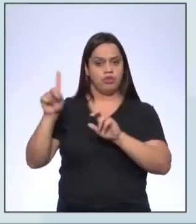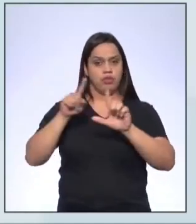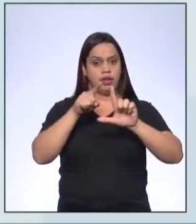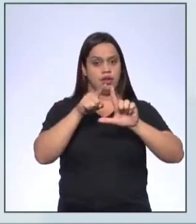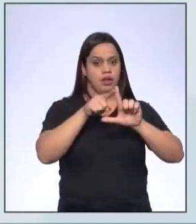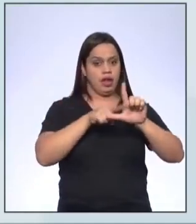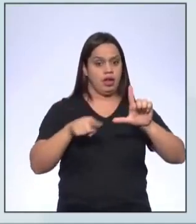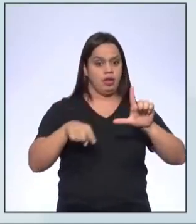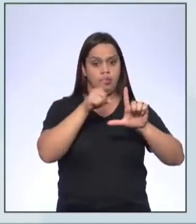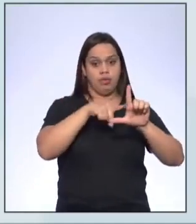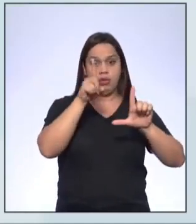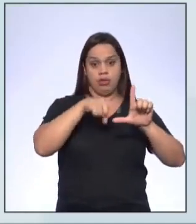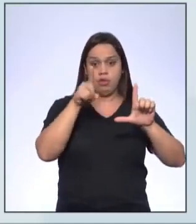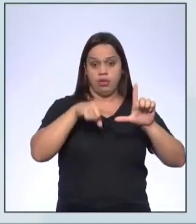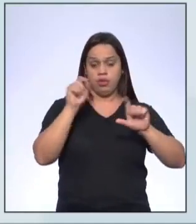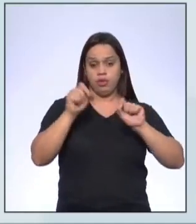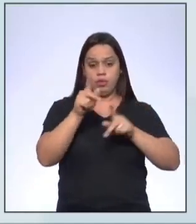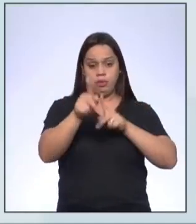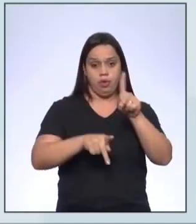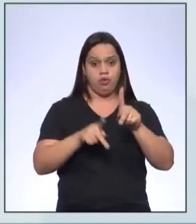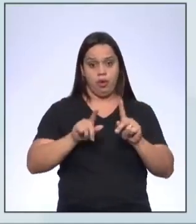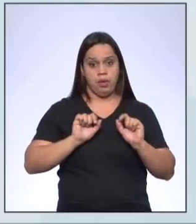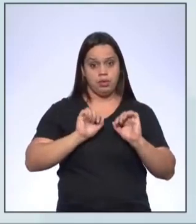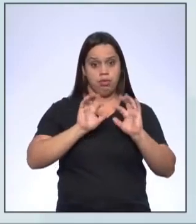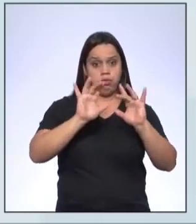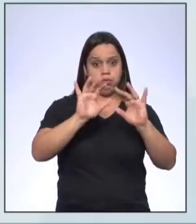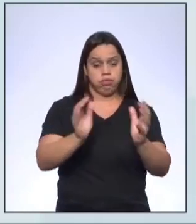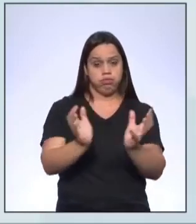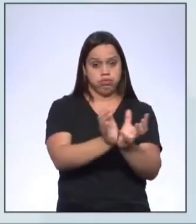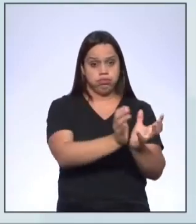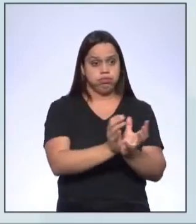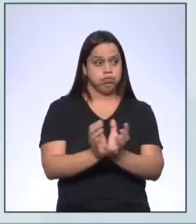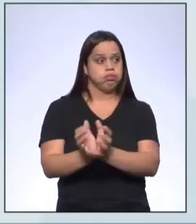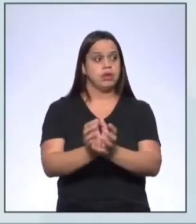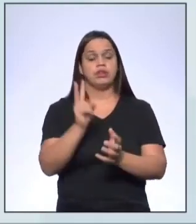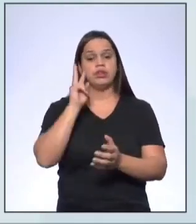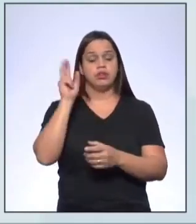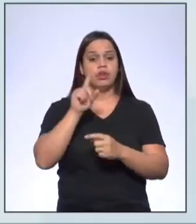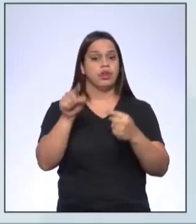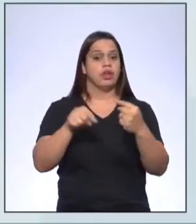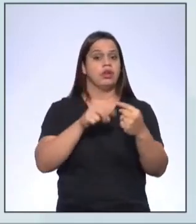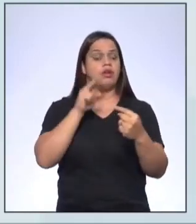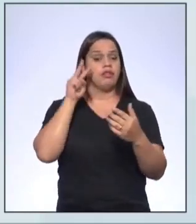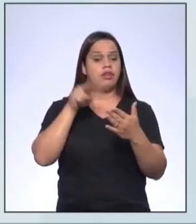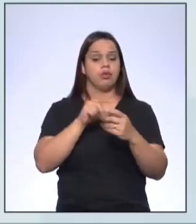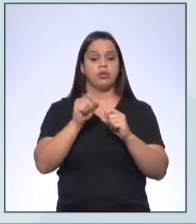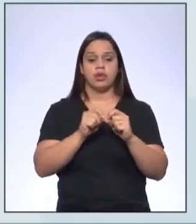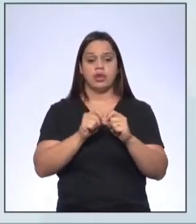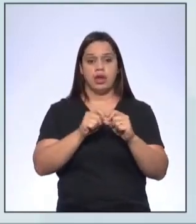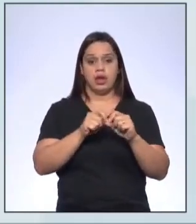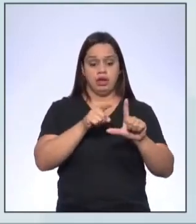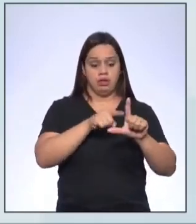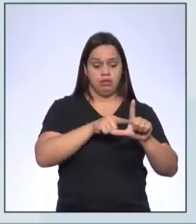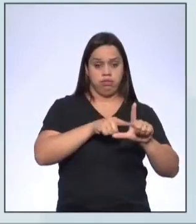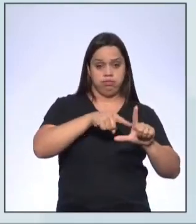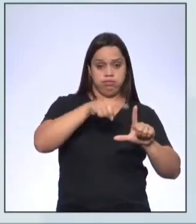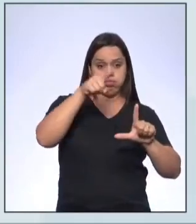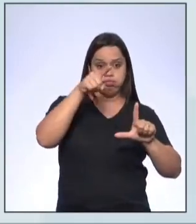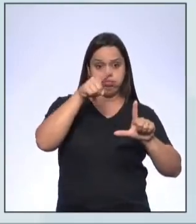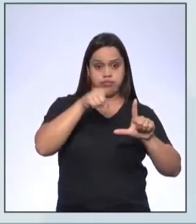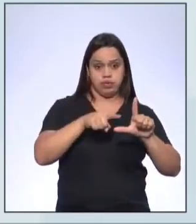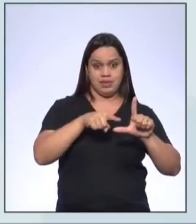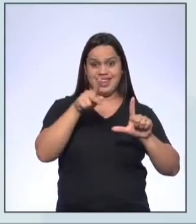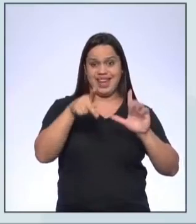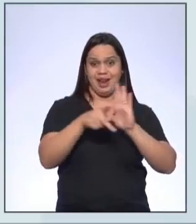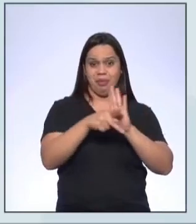gráfico sobre as estatísticas do povoamento. A gente vai observar que os picos maiores são os picos entre guerras,